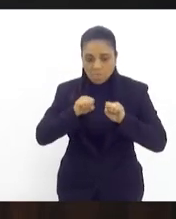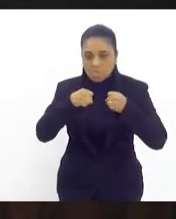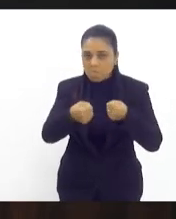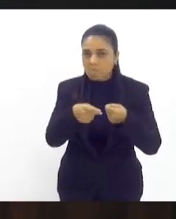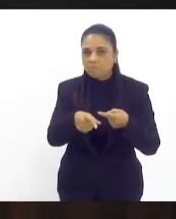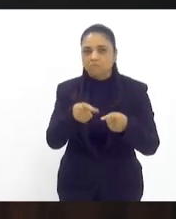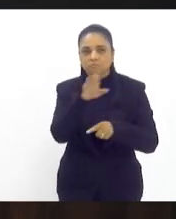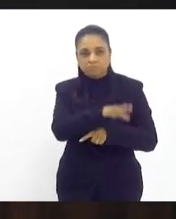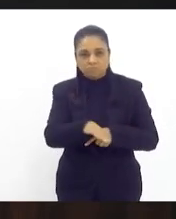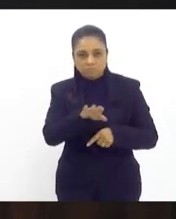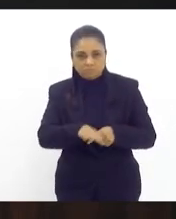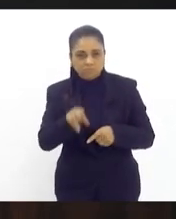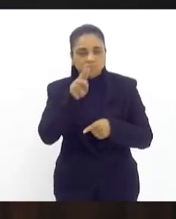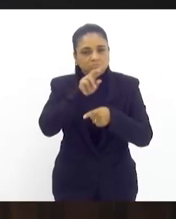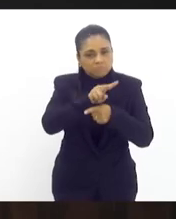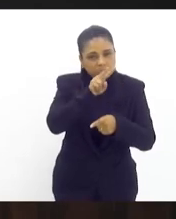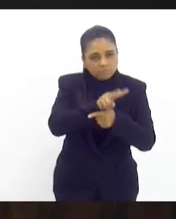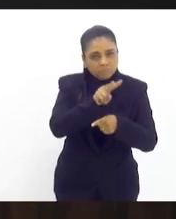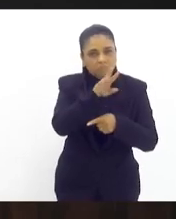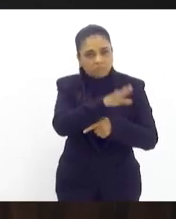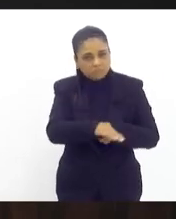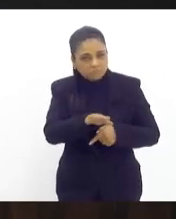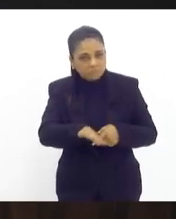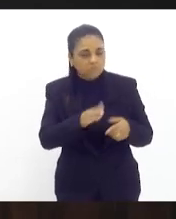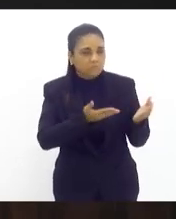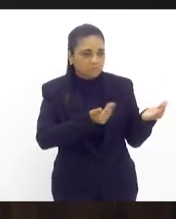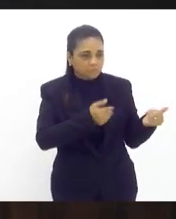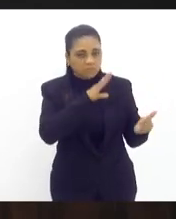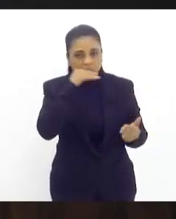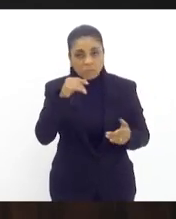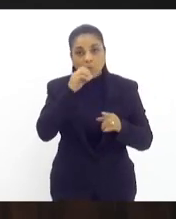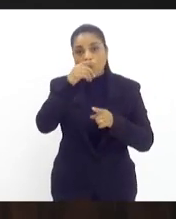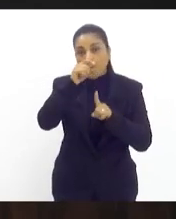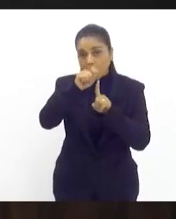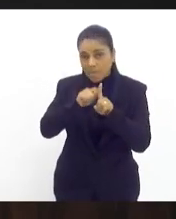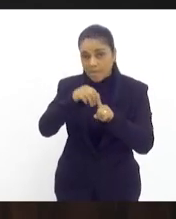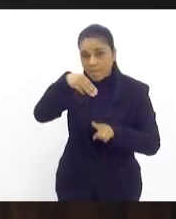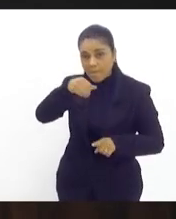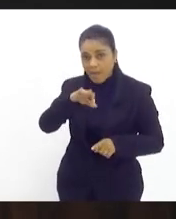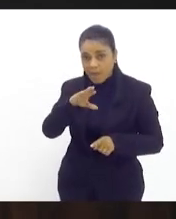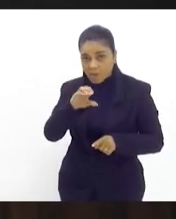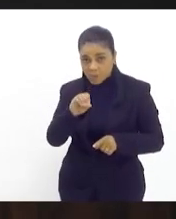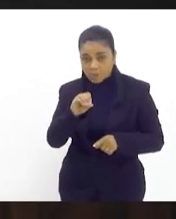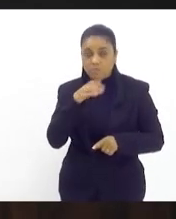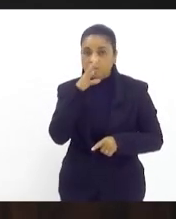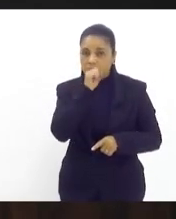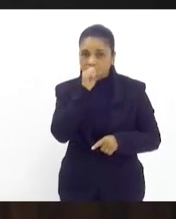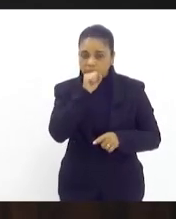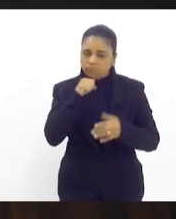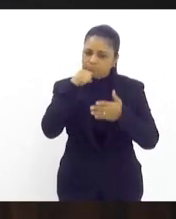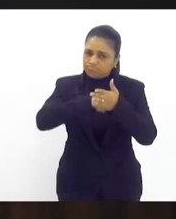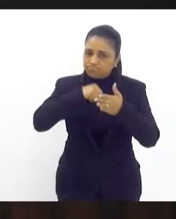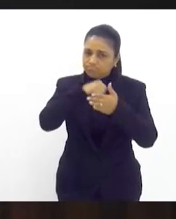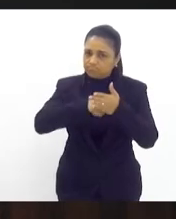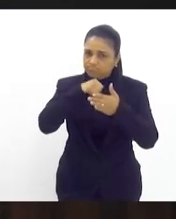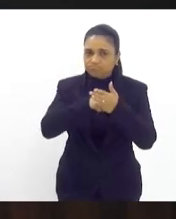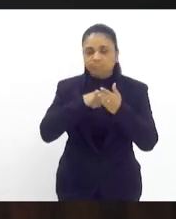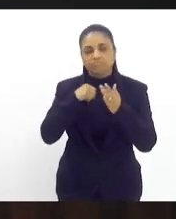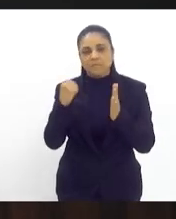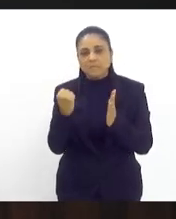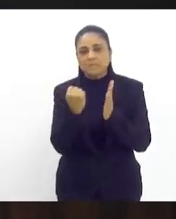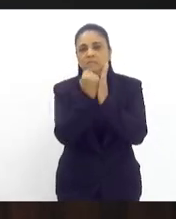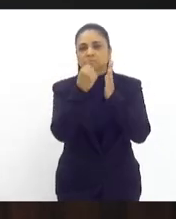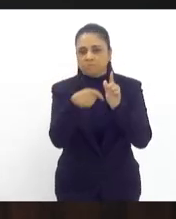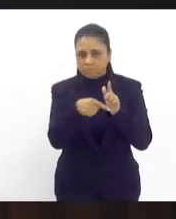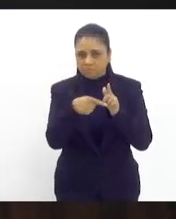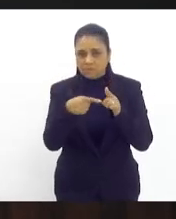e adolescentes e o maio laranja é o mês dessa luta e dessa batalha mais intensa mas que o